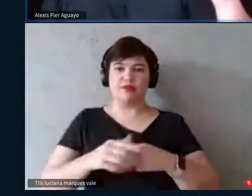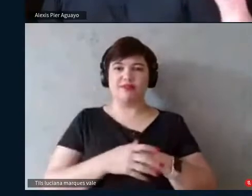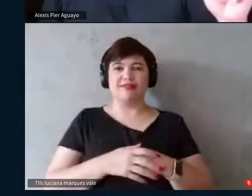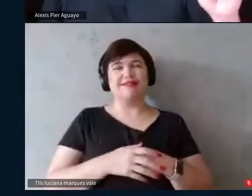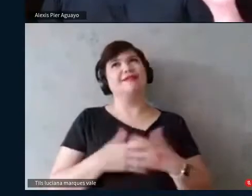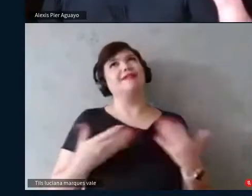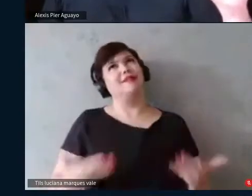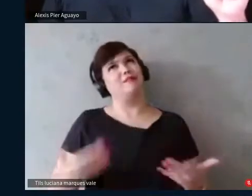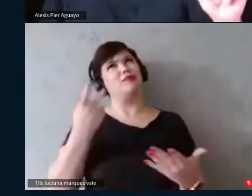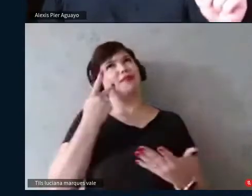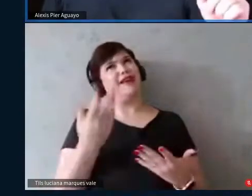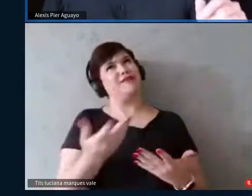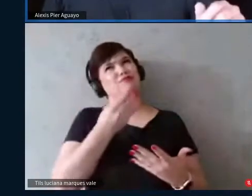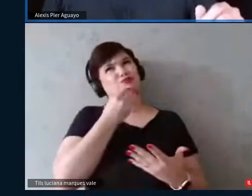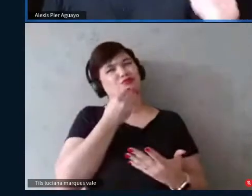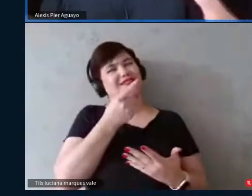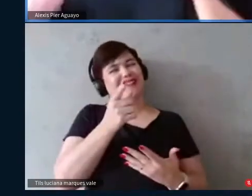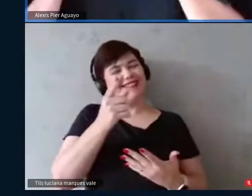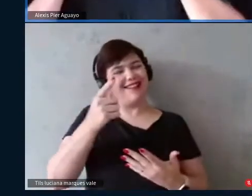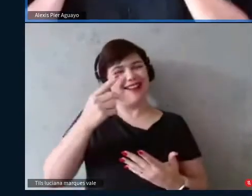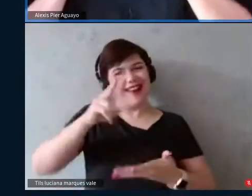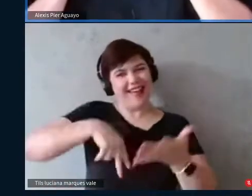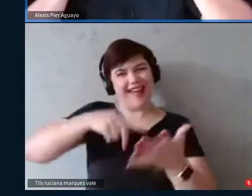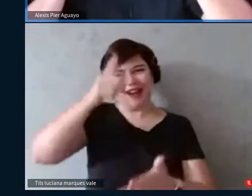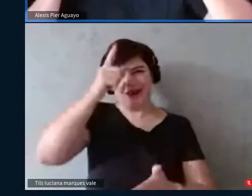alemão. Brincadeira.